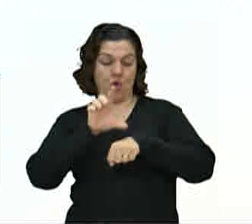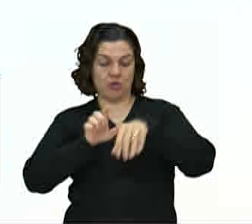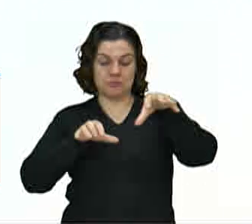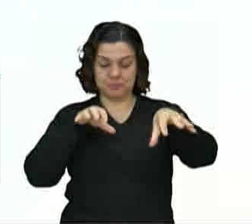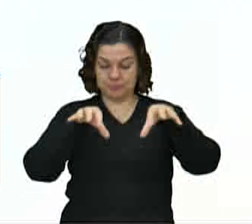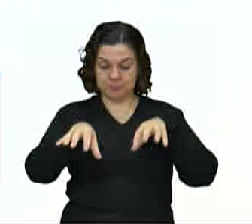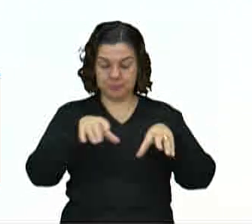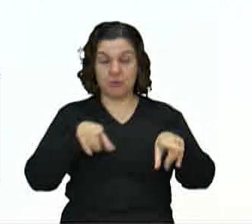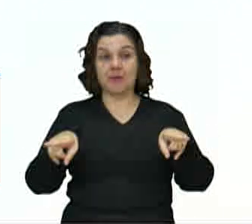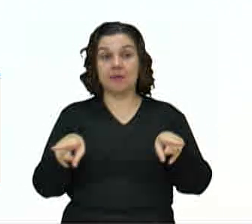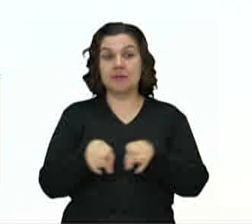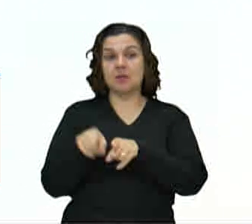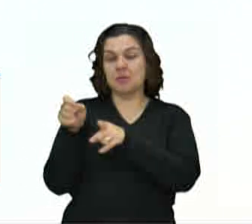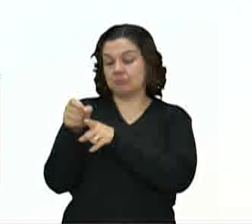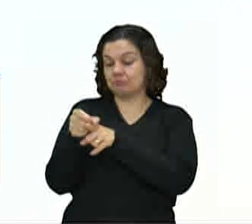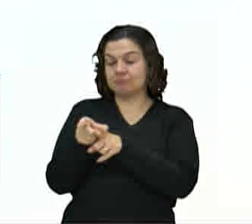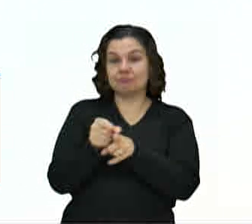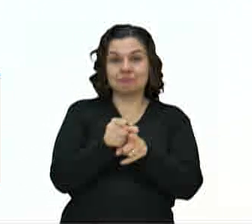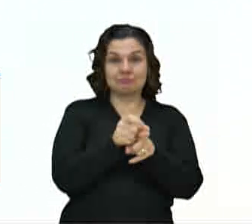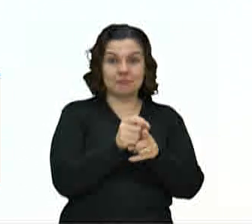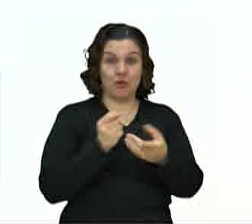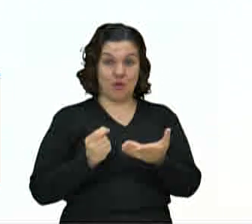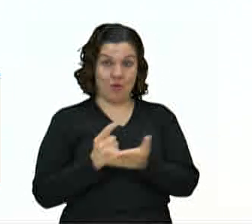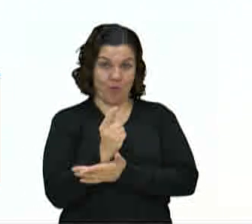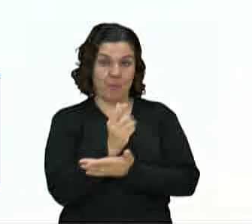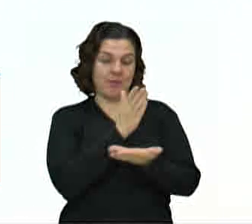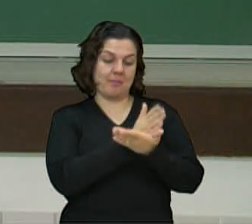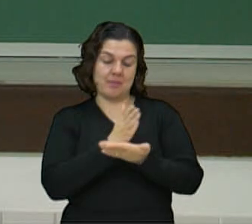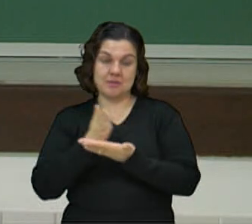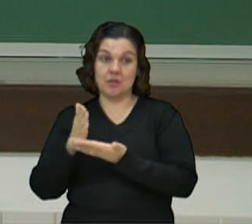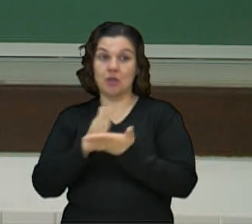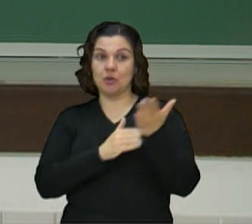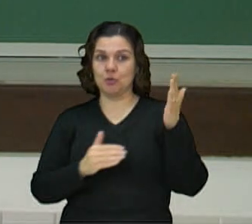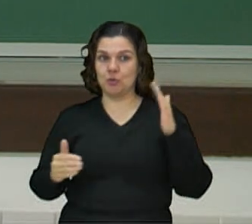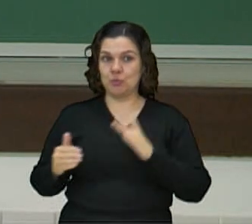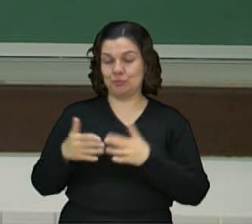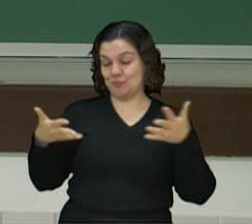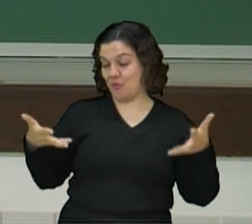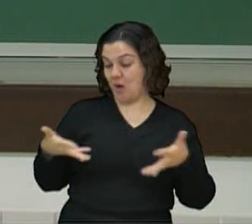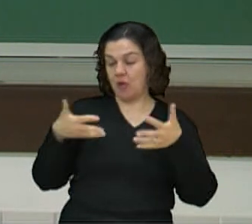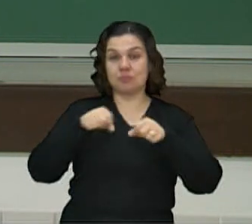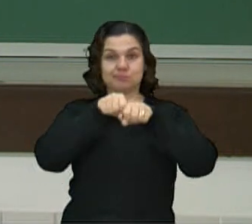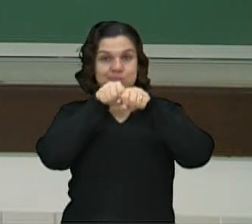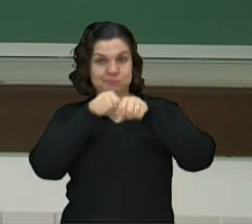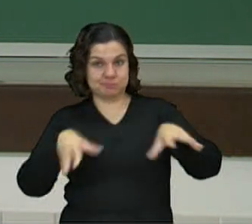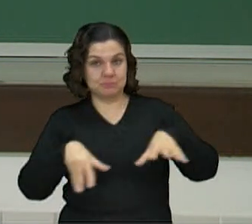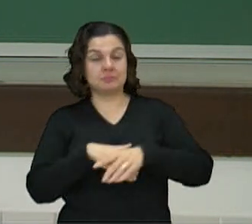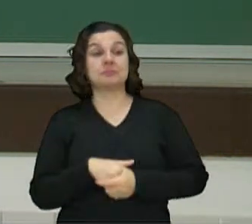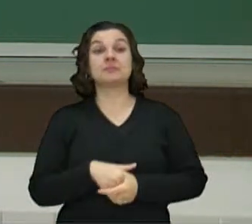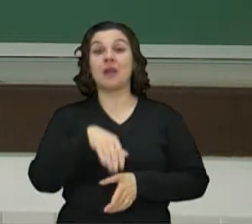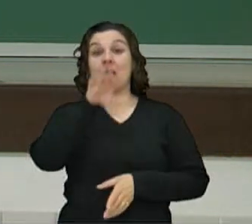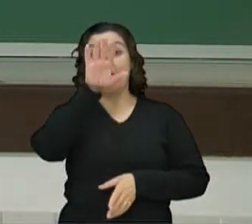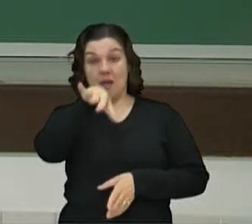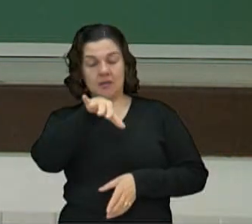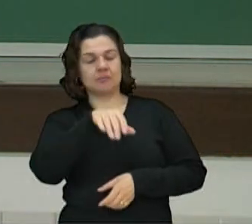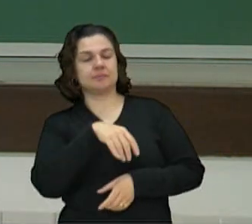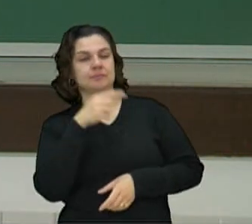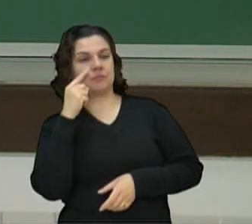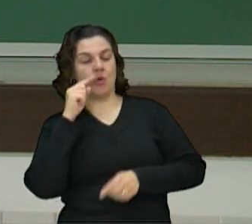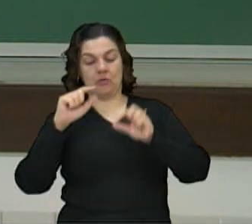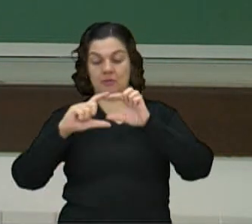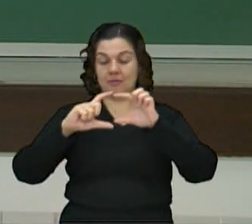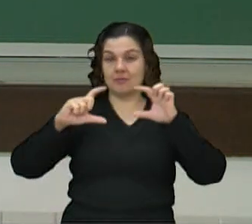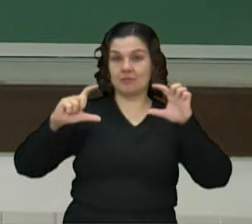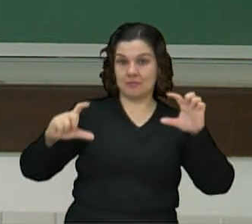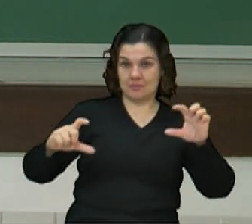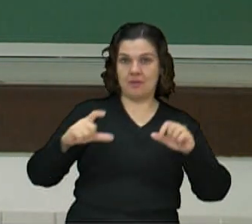departamento e a chegada das compras a crédito. Tudo isso ajudou a expandir o consumo. Aliás, está na tua tela,